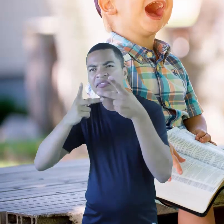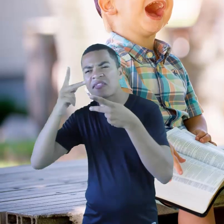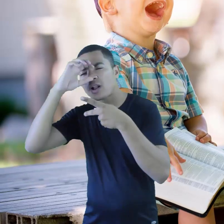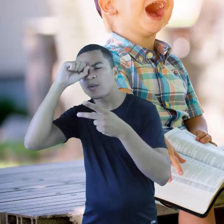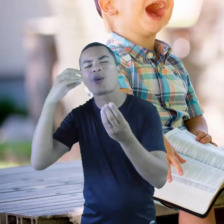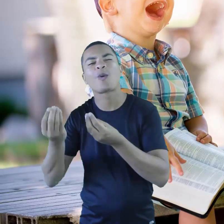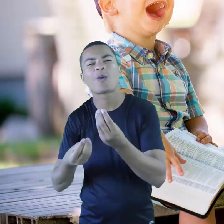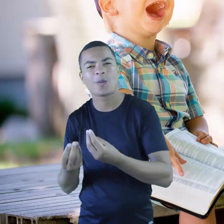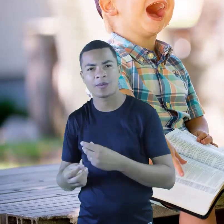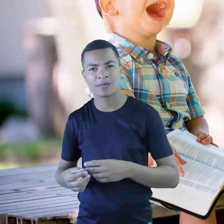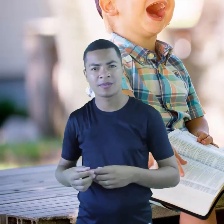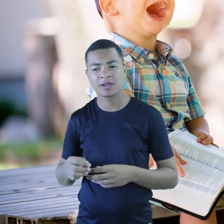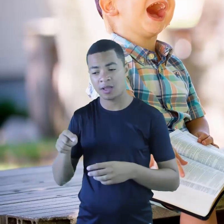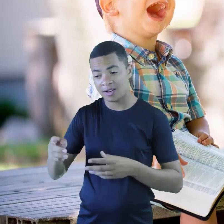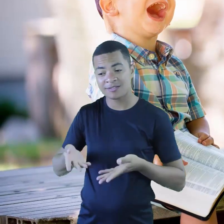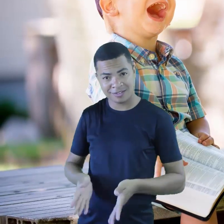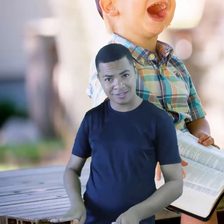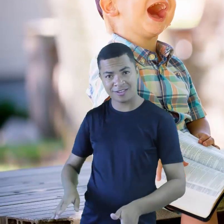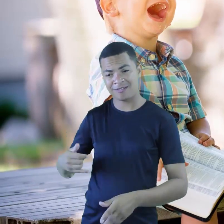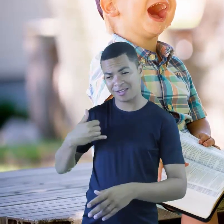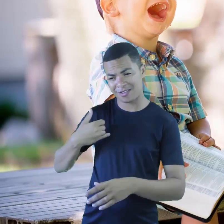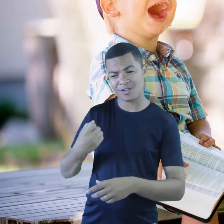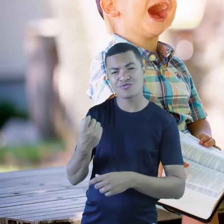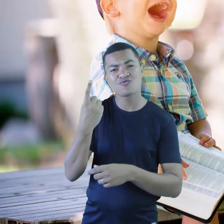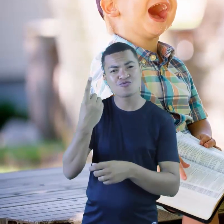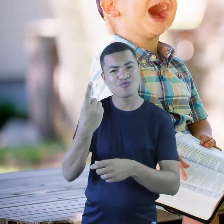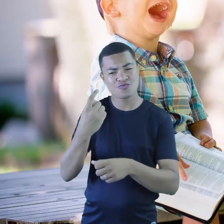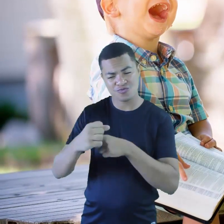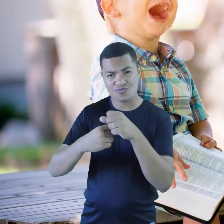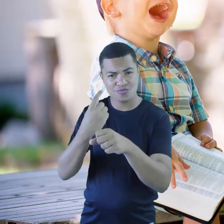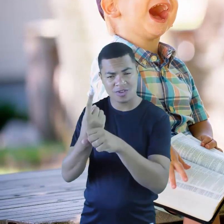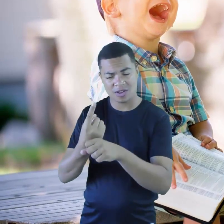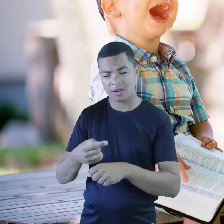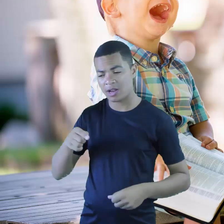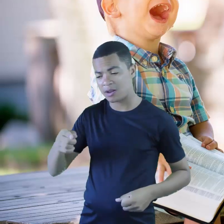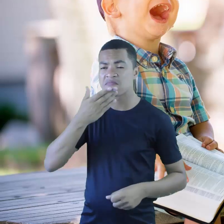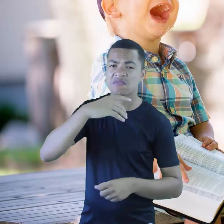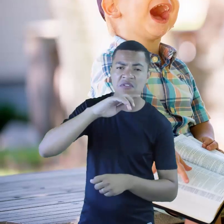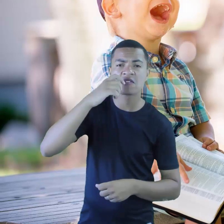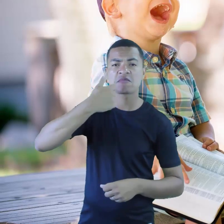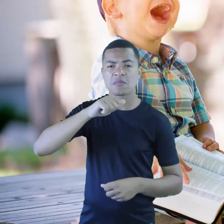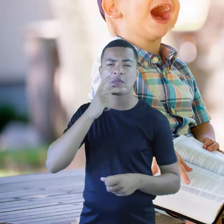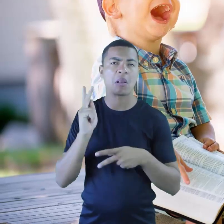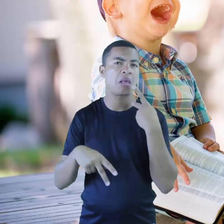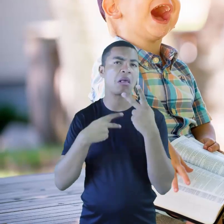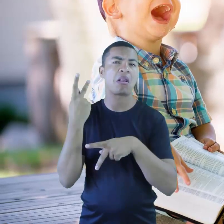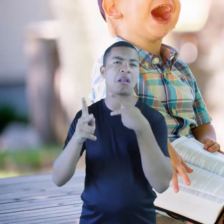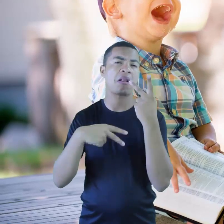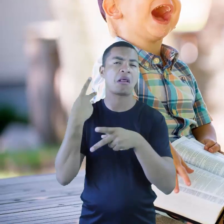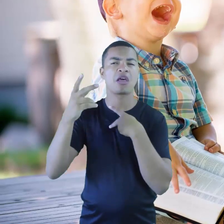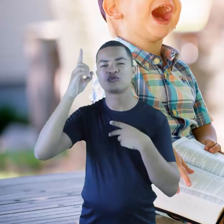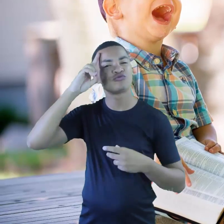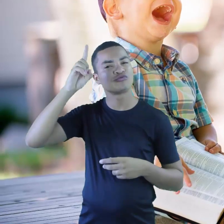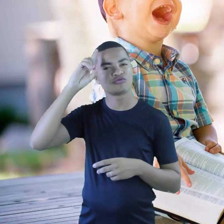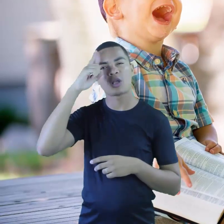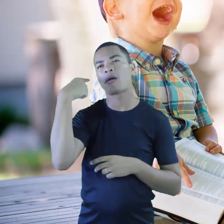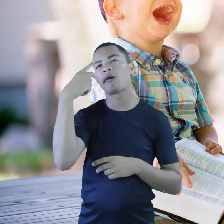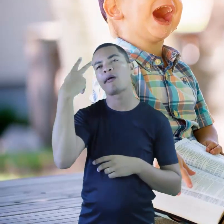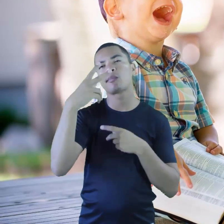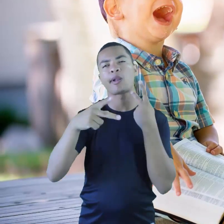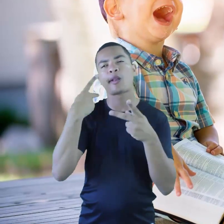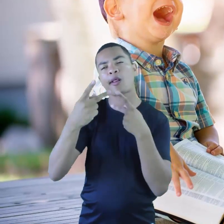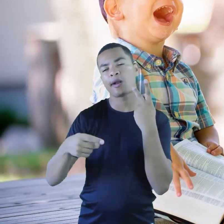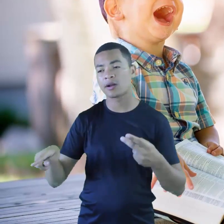os dias, aquela palavra ela se torna 5, 10, 15, 20, 50. E em poucos meses já consegue se